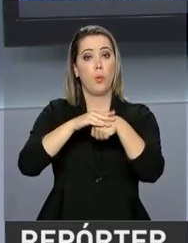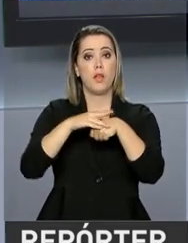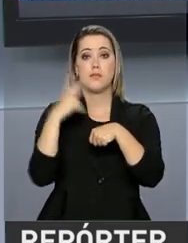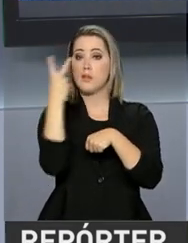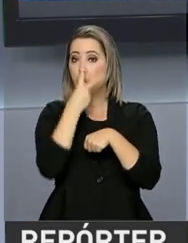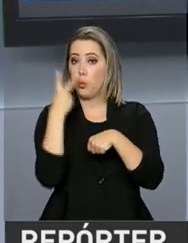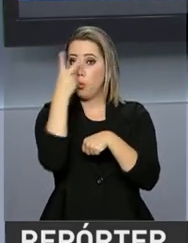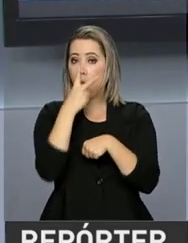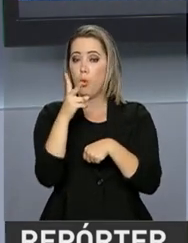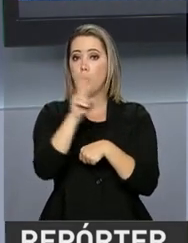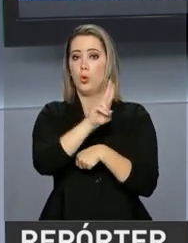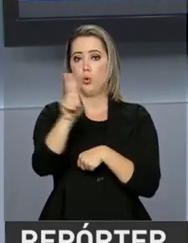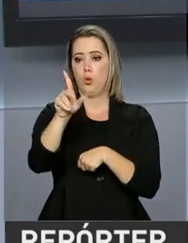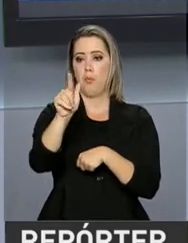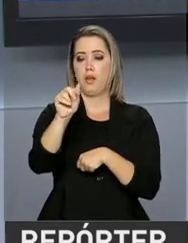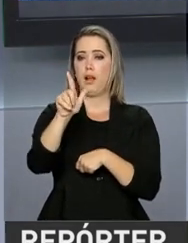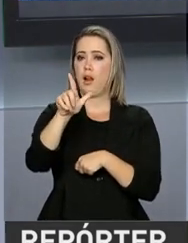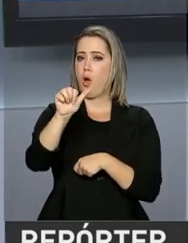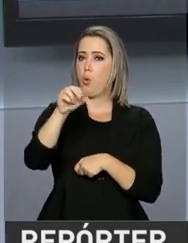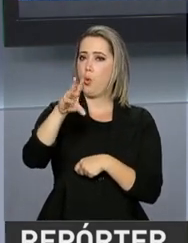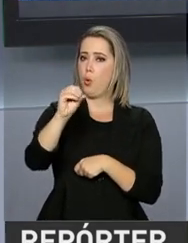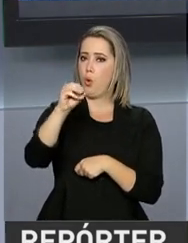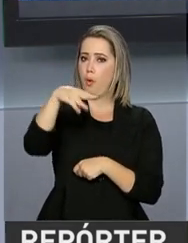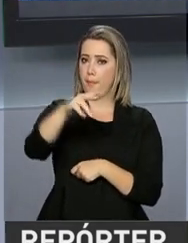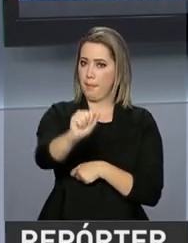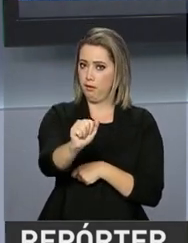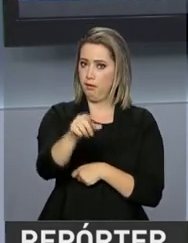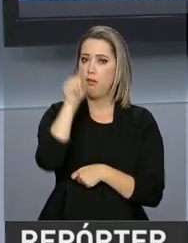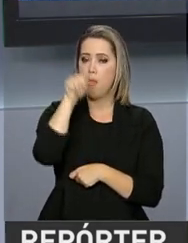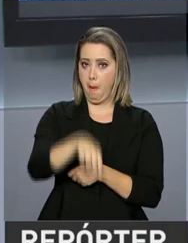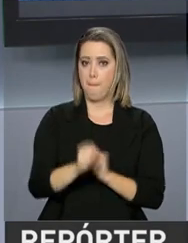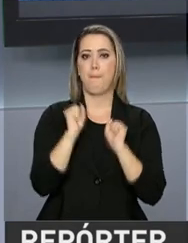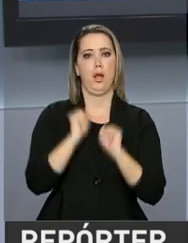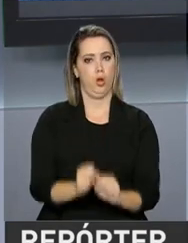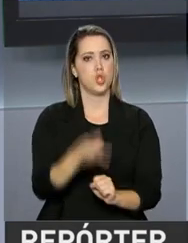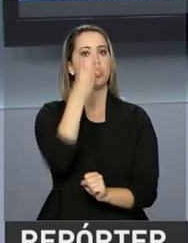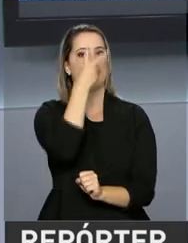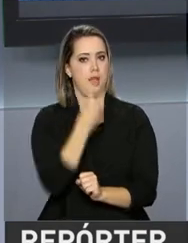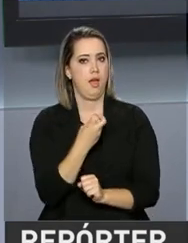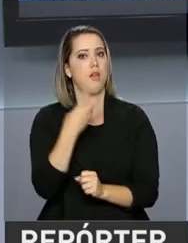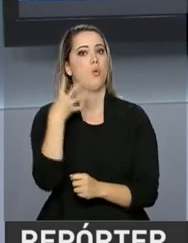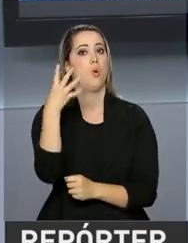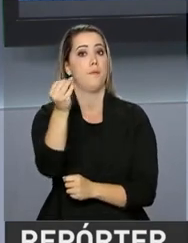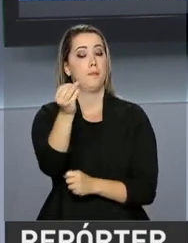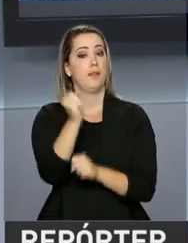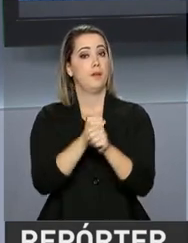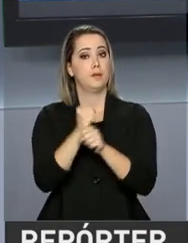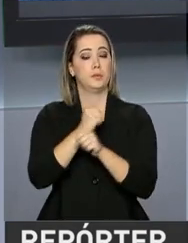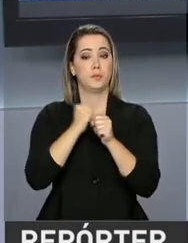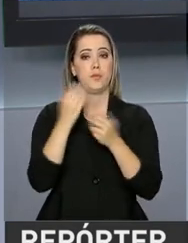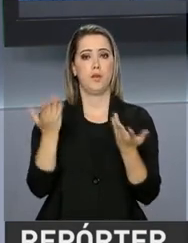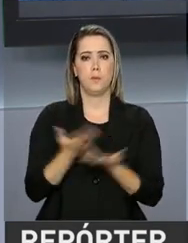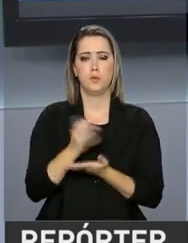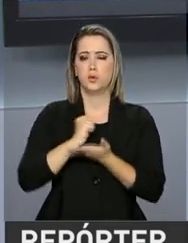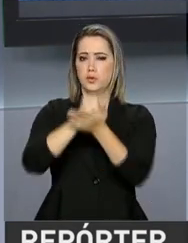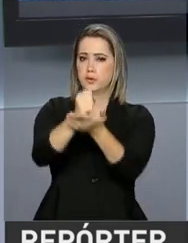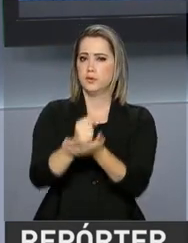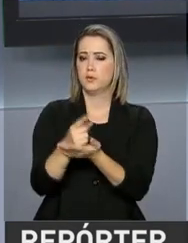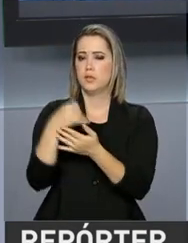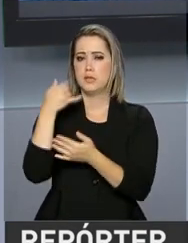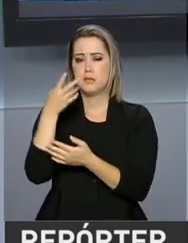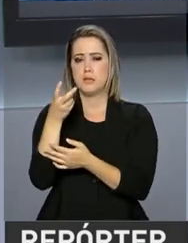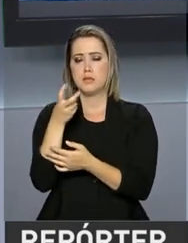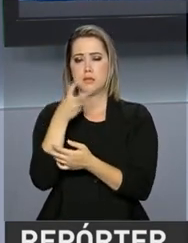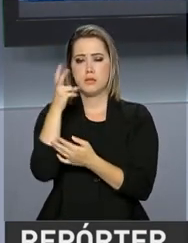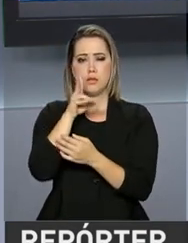de 40 anos e pode levar a cegueira por isso é tão importante fazer exames preventivos oferecidos de graça no sistema único de saúde